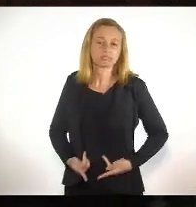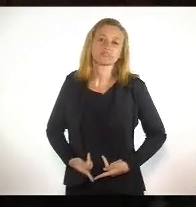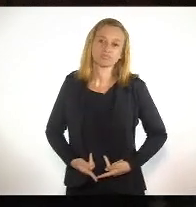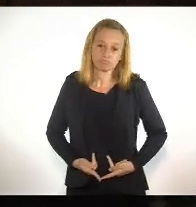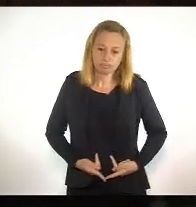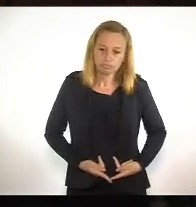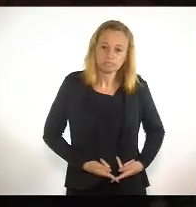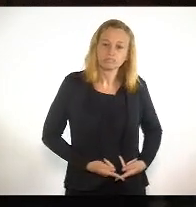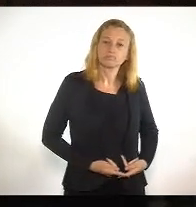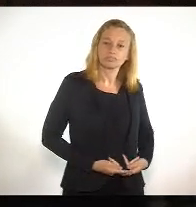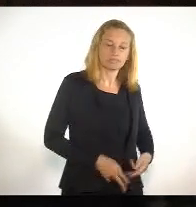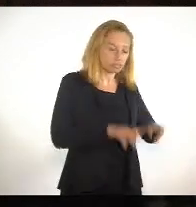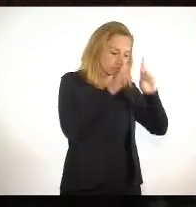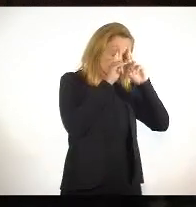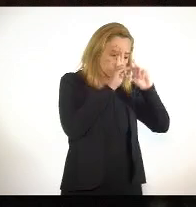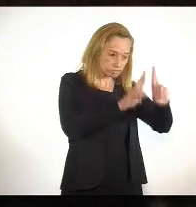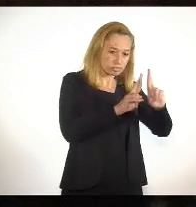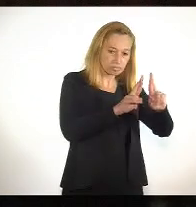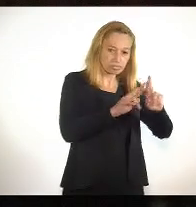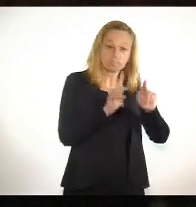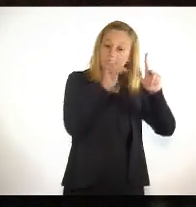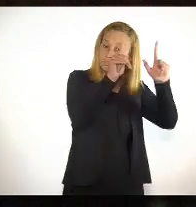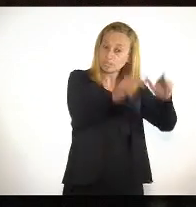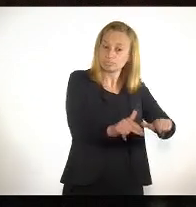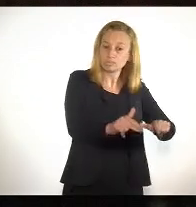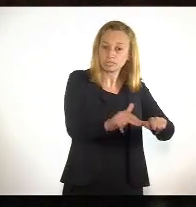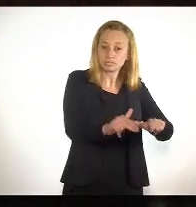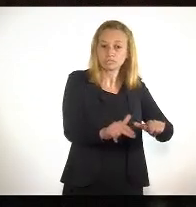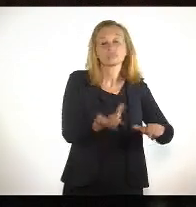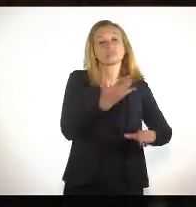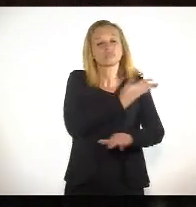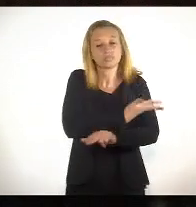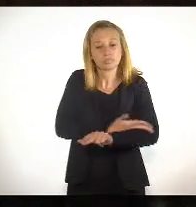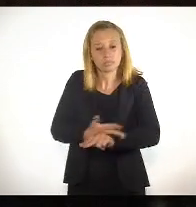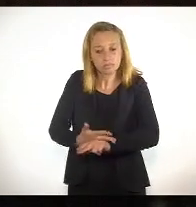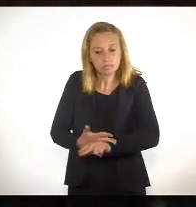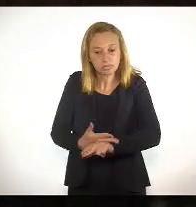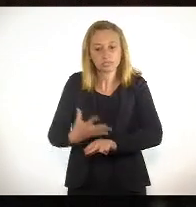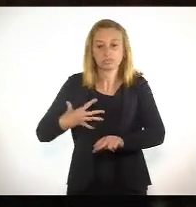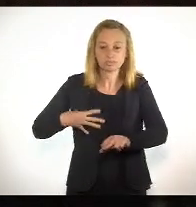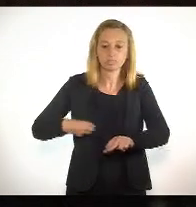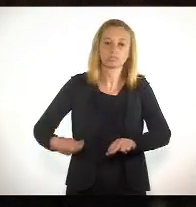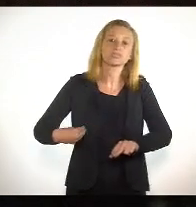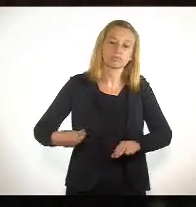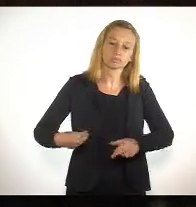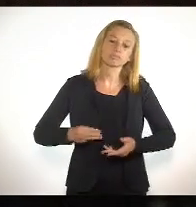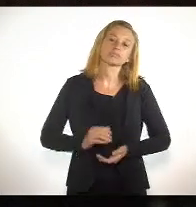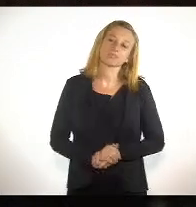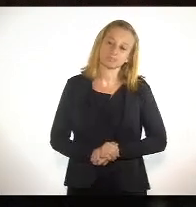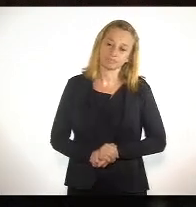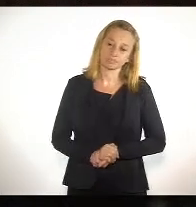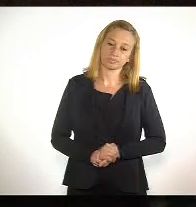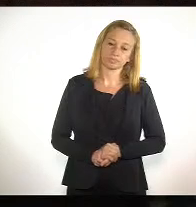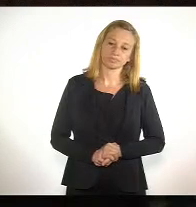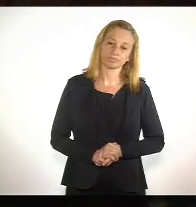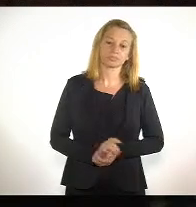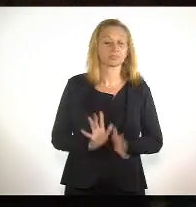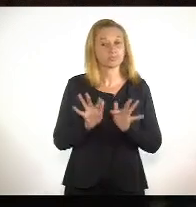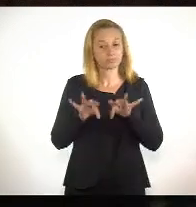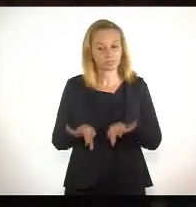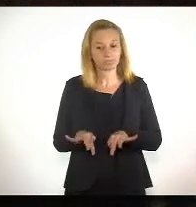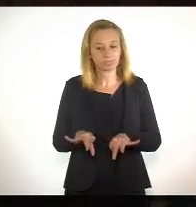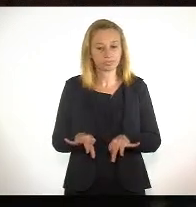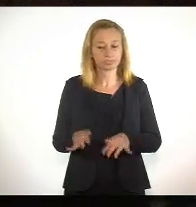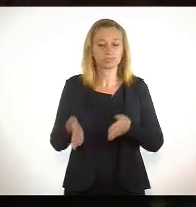forma responsável, da mesma forma que os brancos, que os filhos dos brancos. Quando terminava